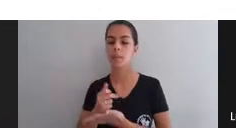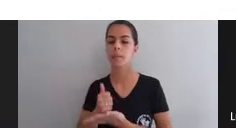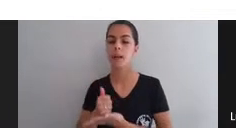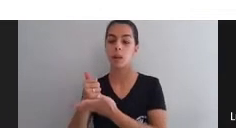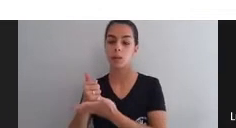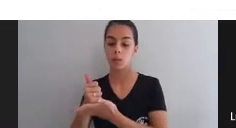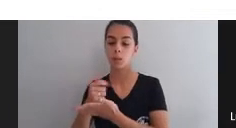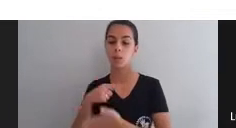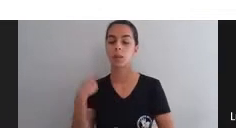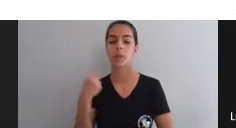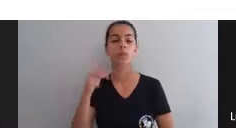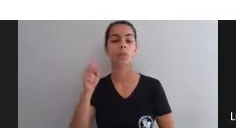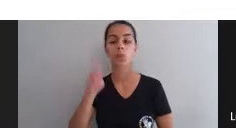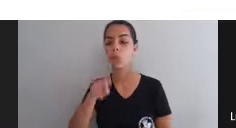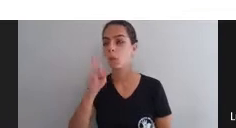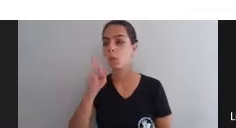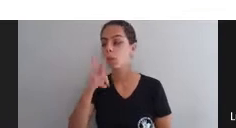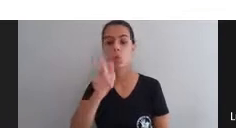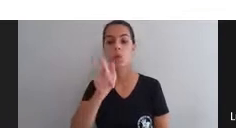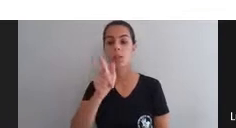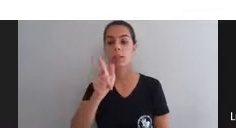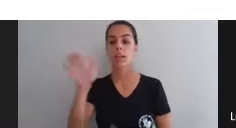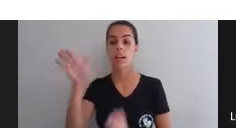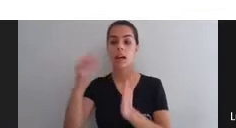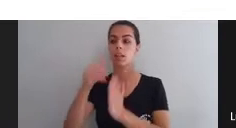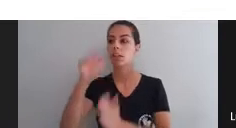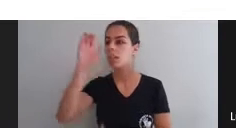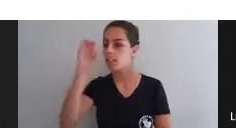para a gente nunca conseguir chegar ao zero absoluto.